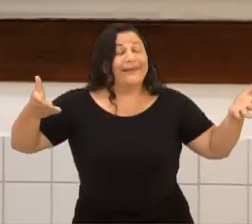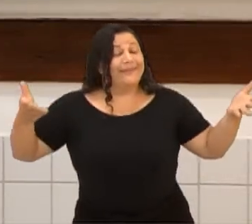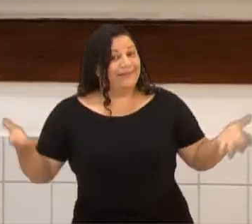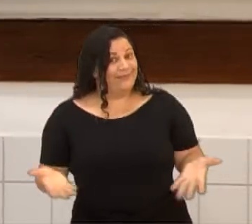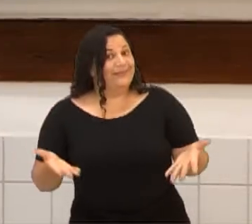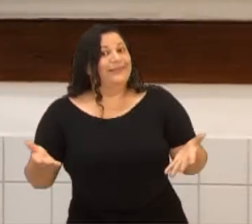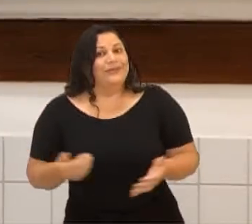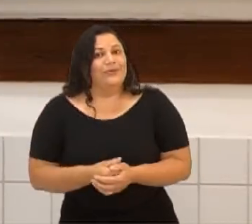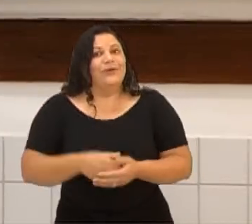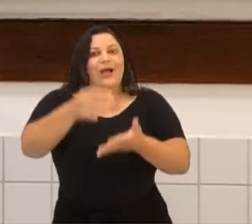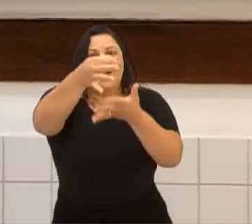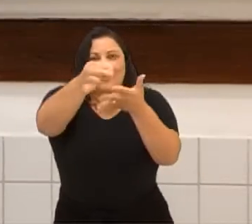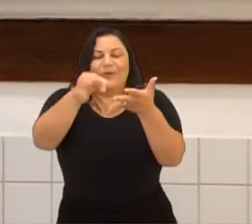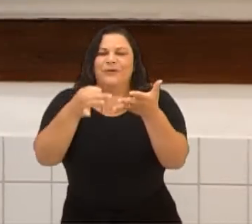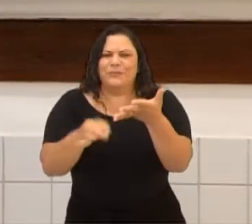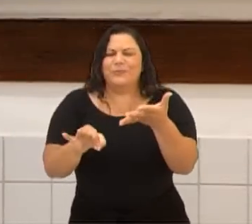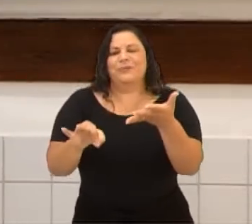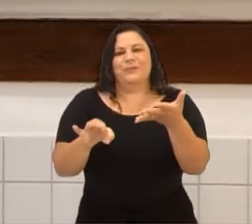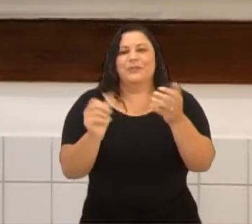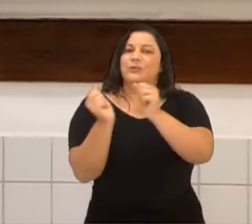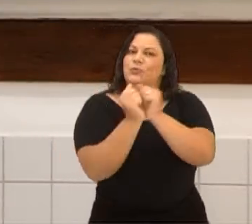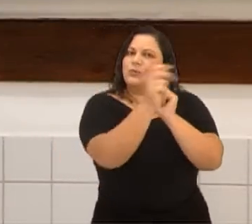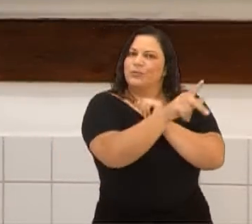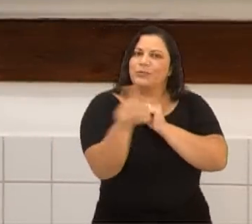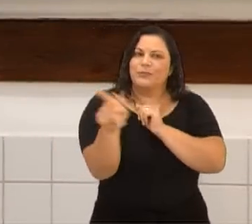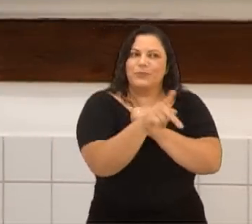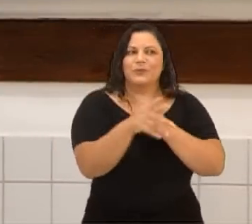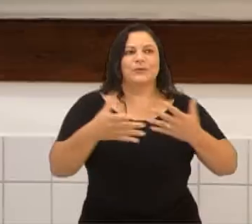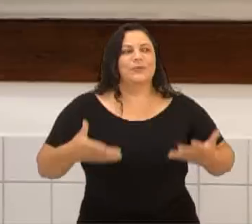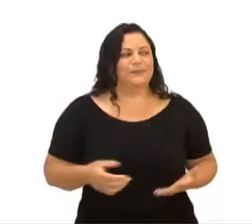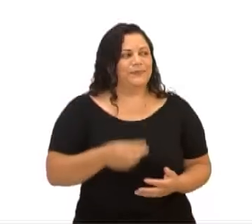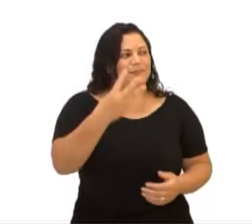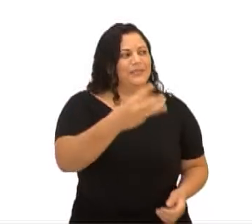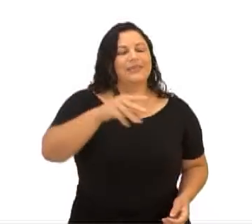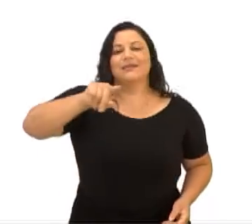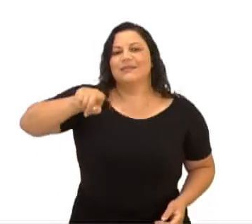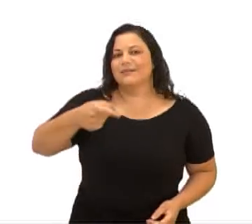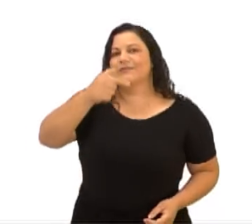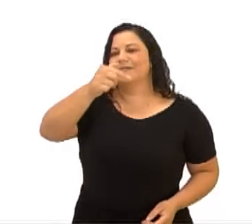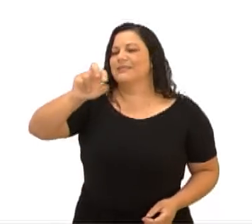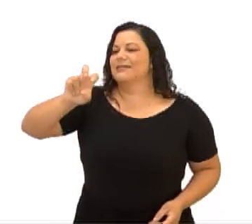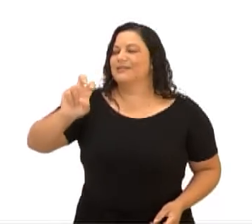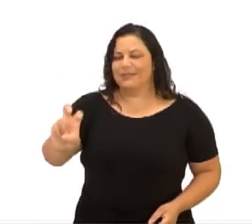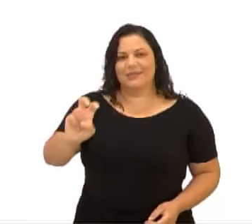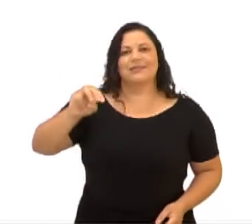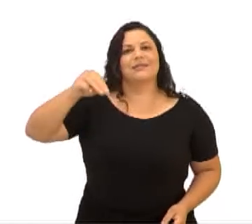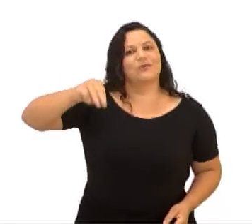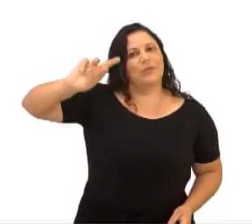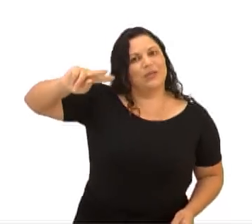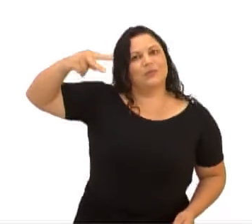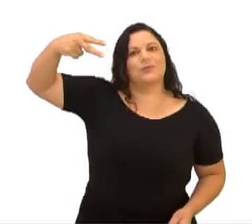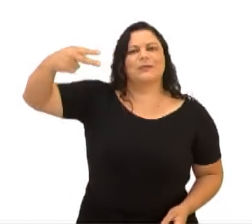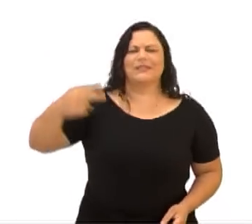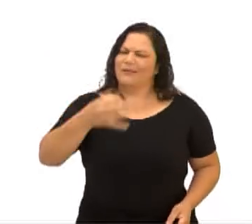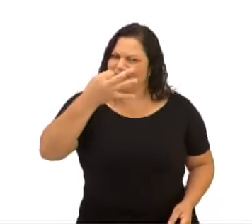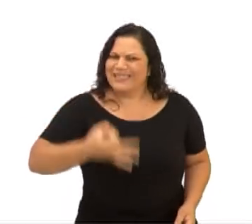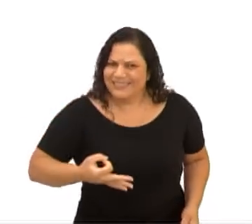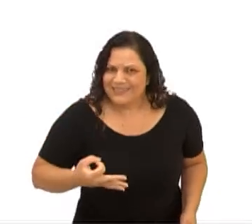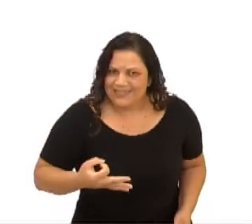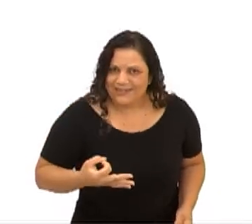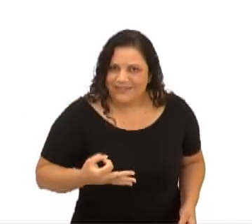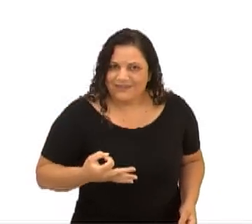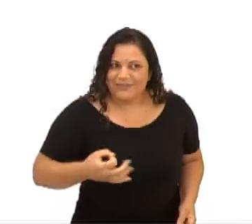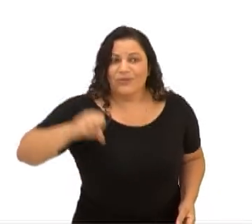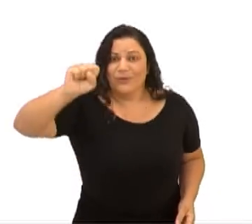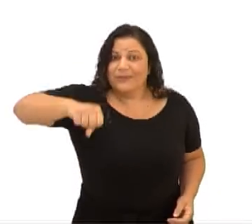Então, vamos corrigir aqui com a prof, ó. 3,75 metros quadrados. É isso mesmo, prof?